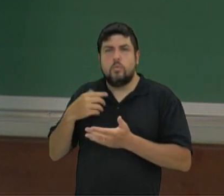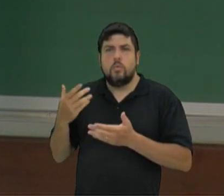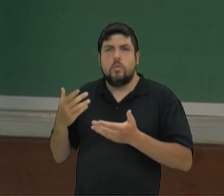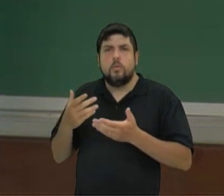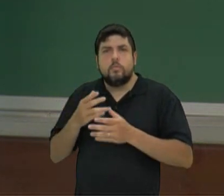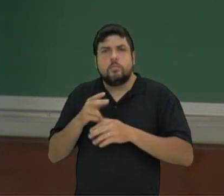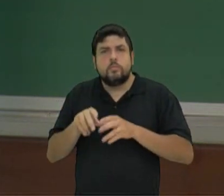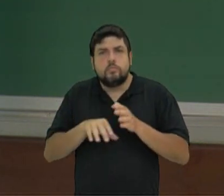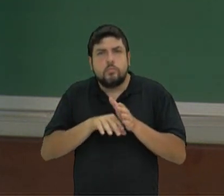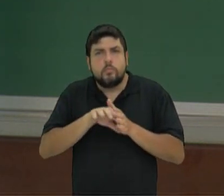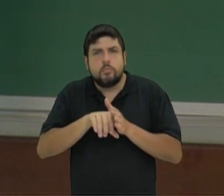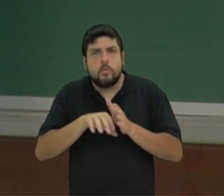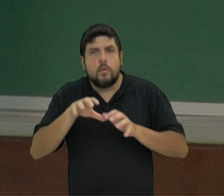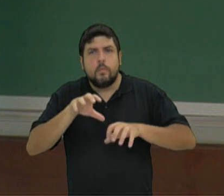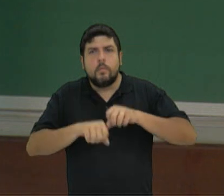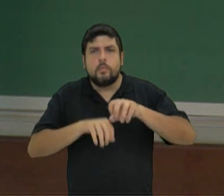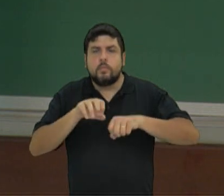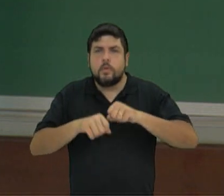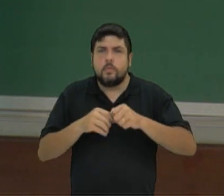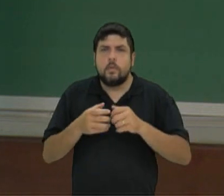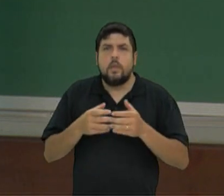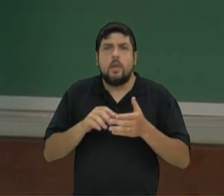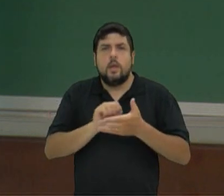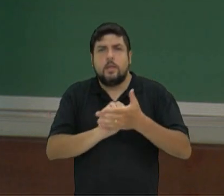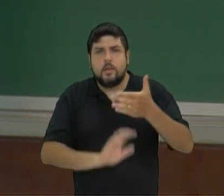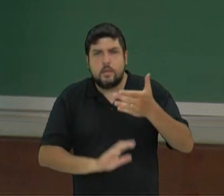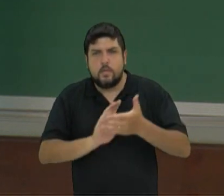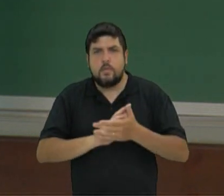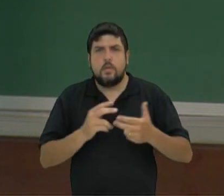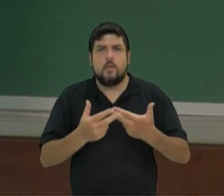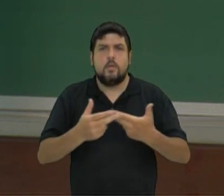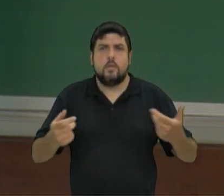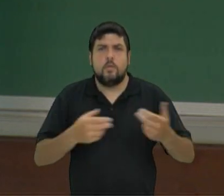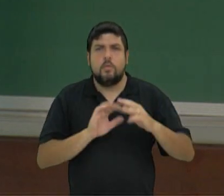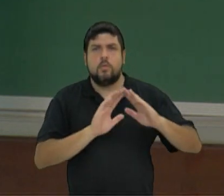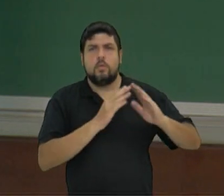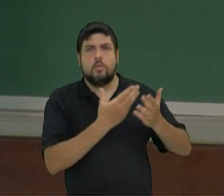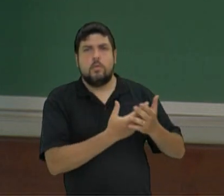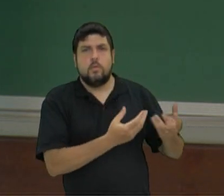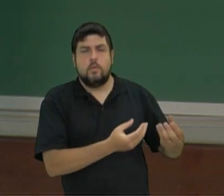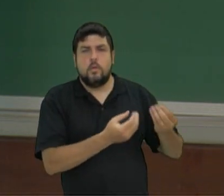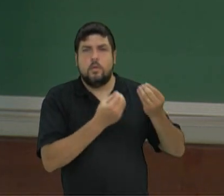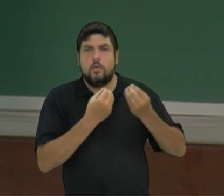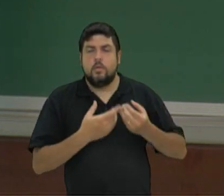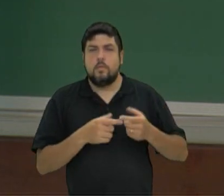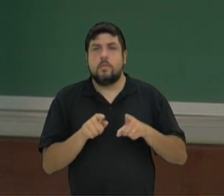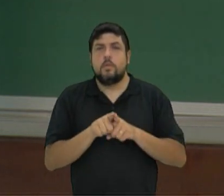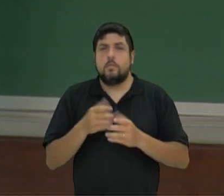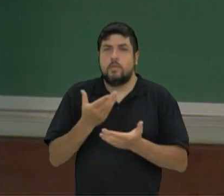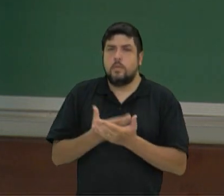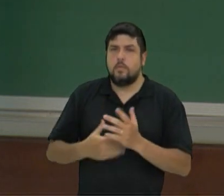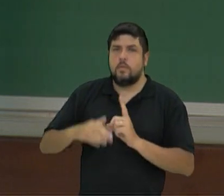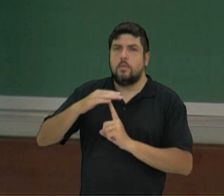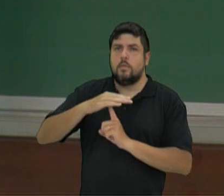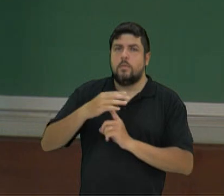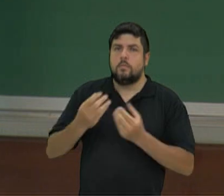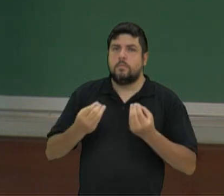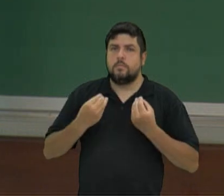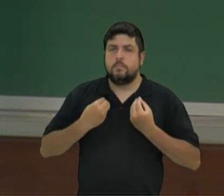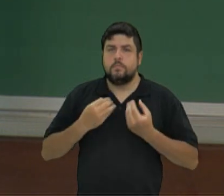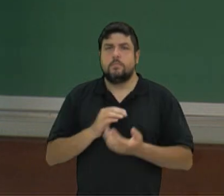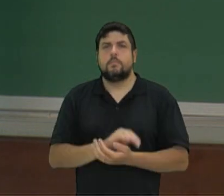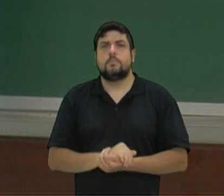atrás, né, das atividades que a escola ou que, né, a Aula Paraná nos